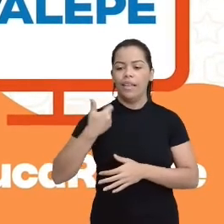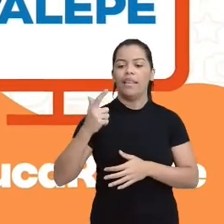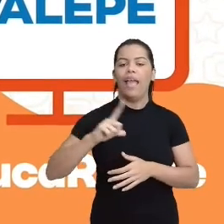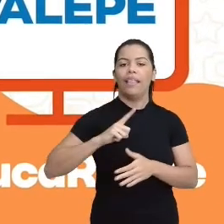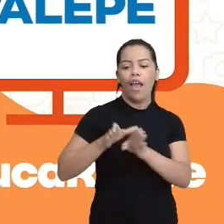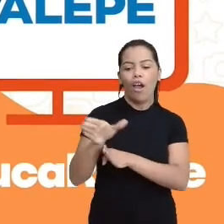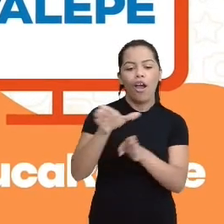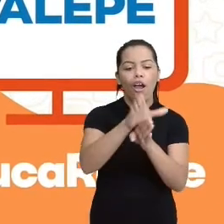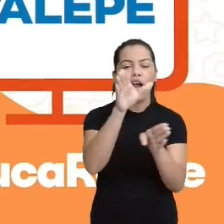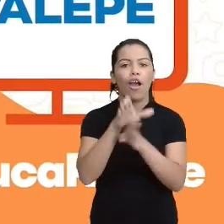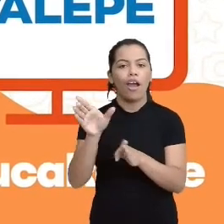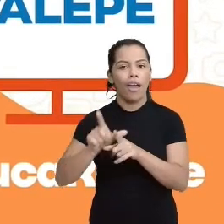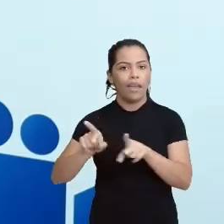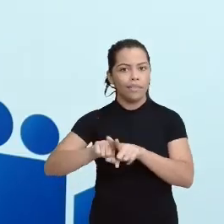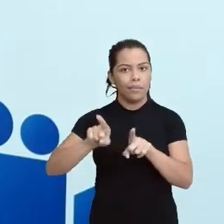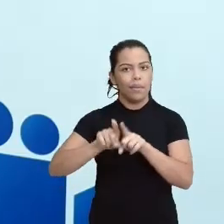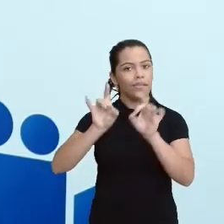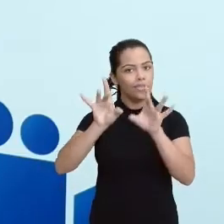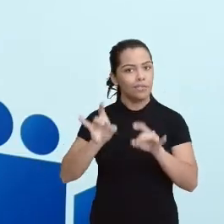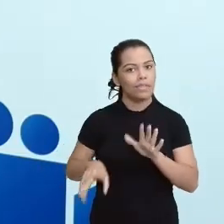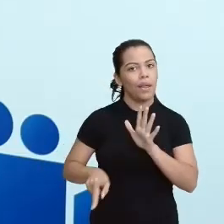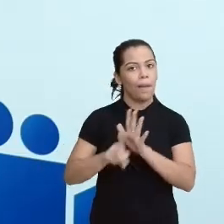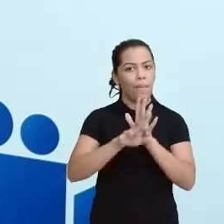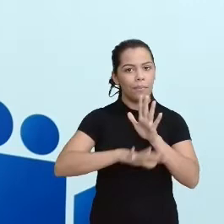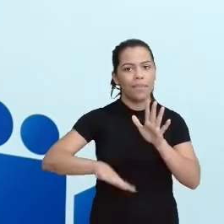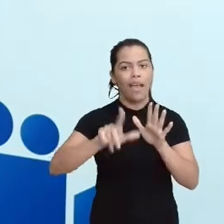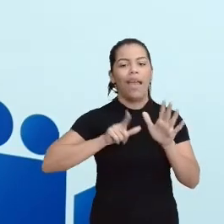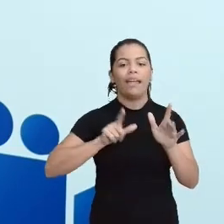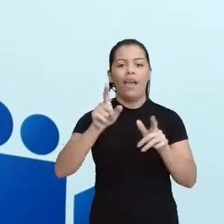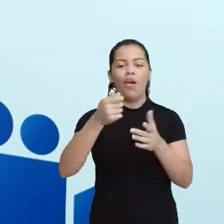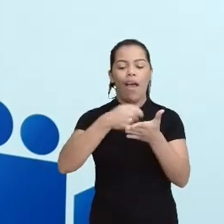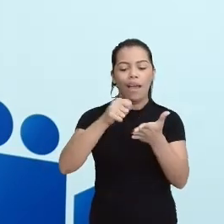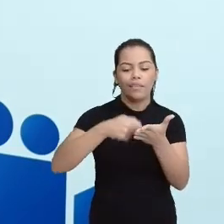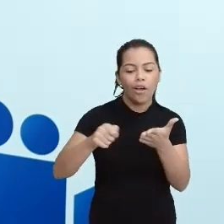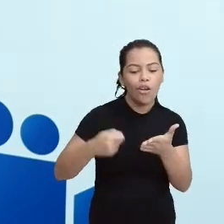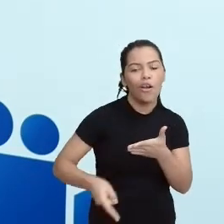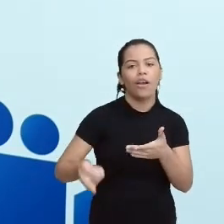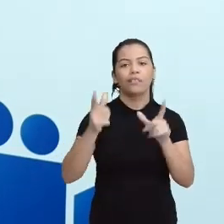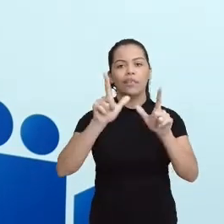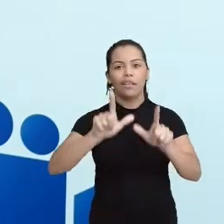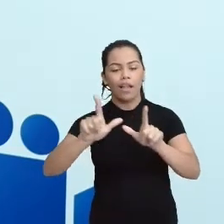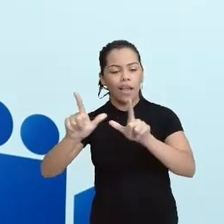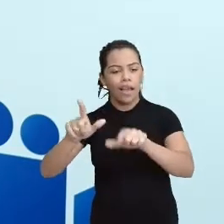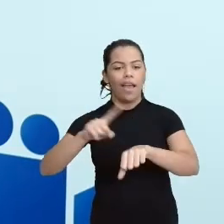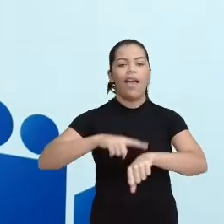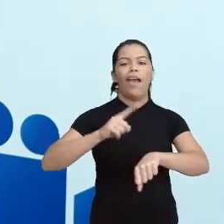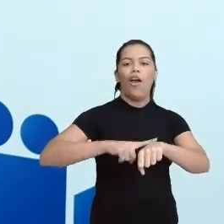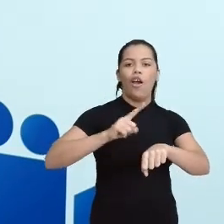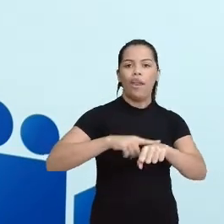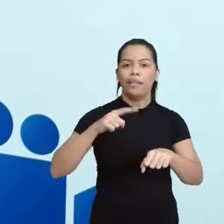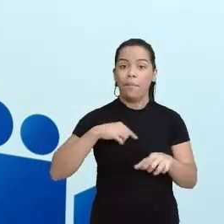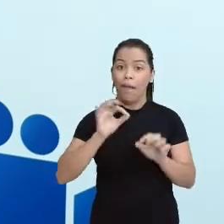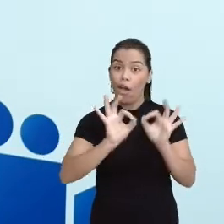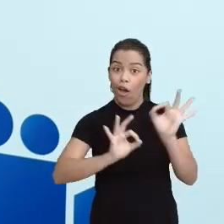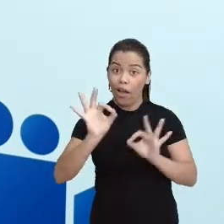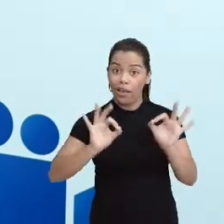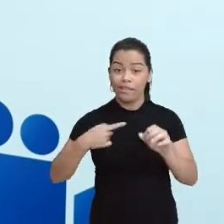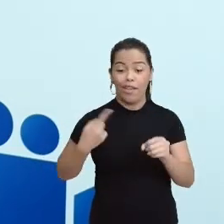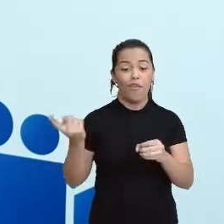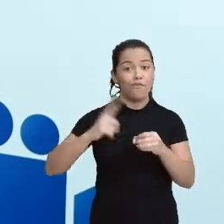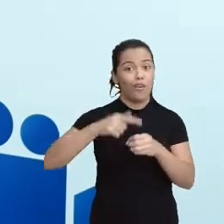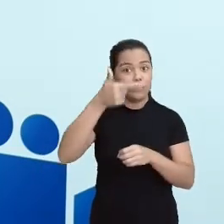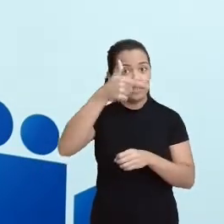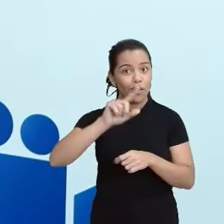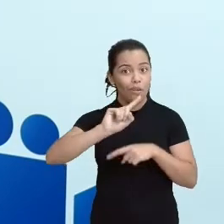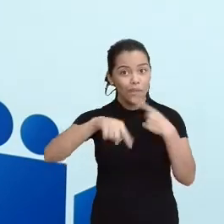e dicas de especialistas. Então anotem os canais, os horários das aulas de vocês e se programem. Eu volto em breve